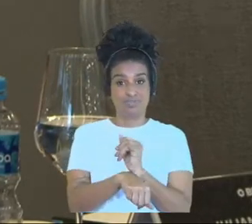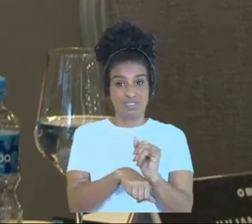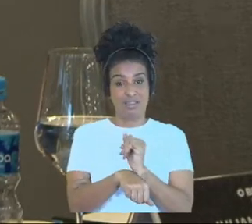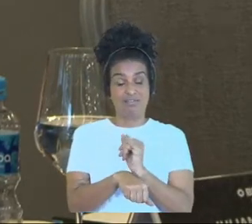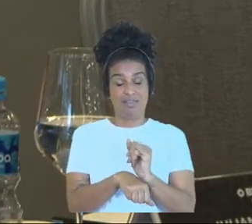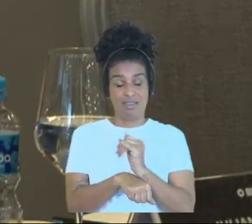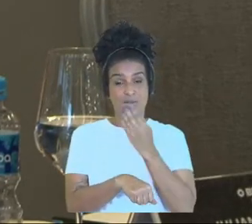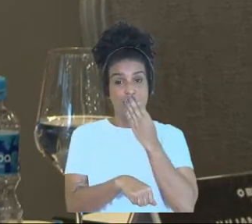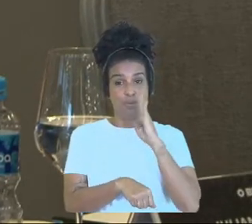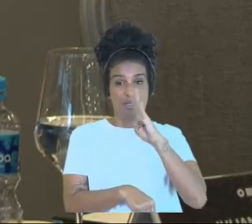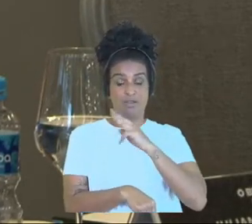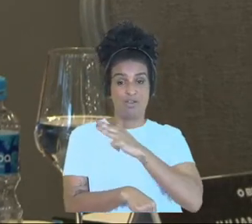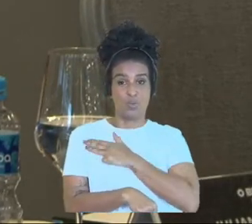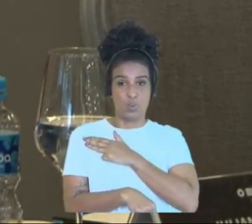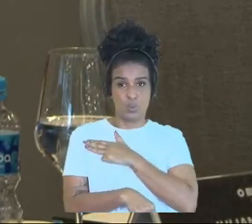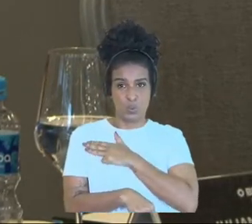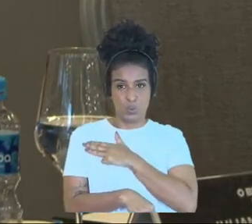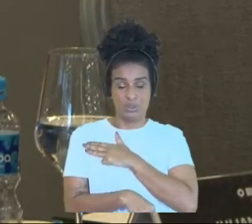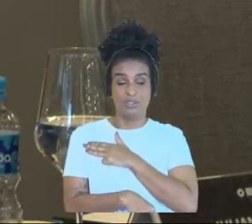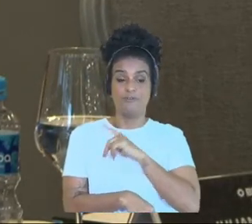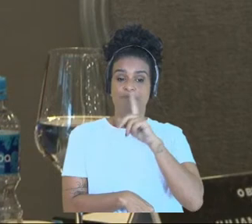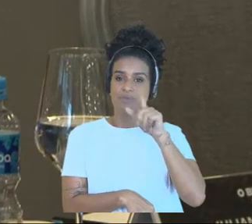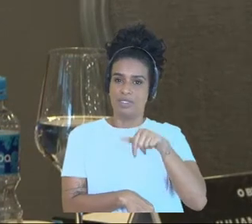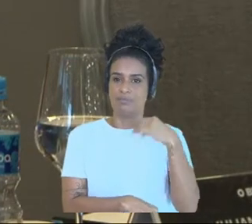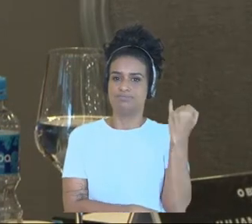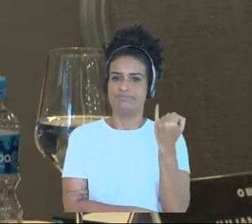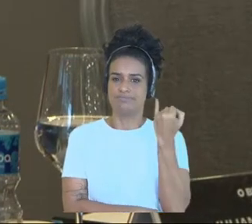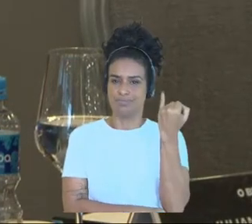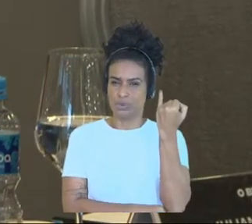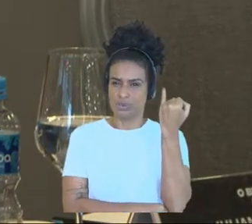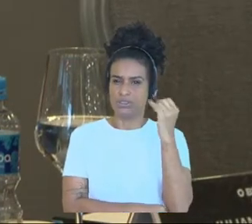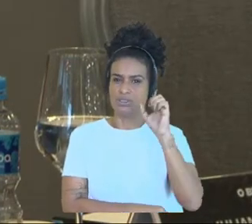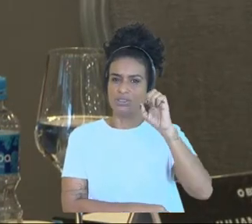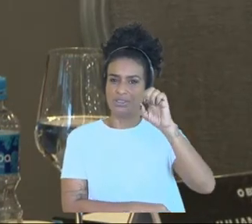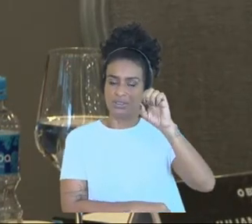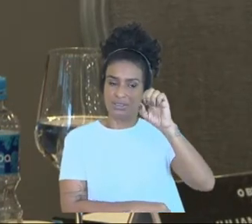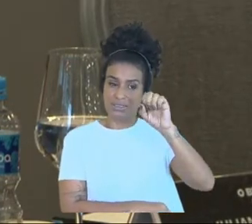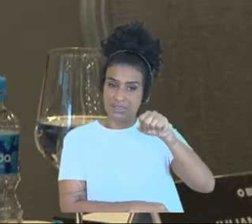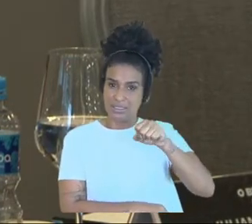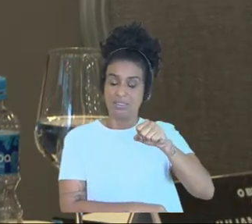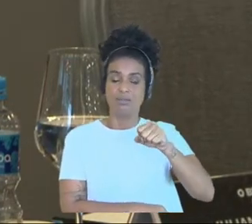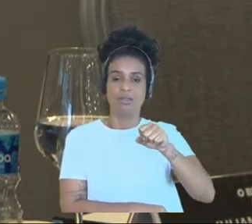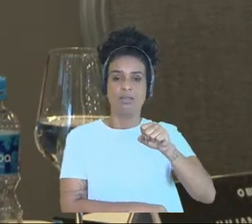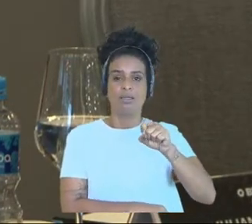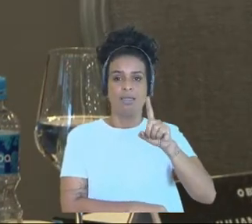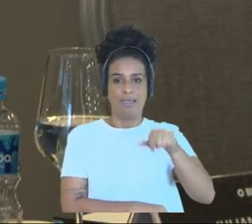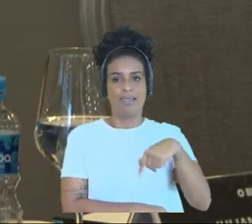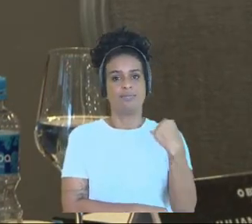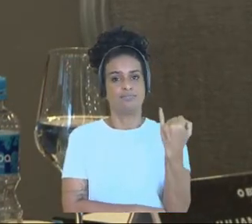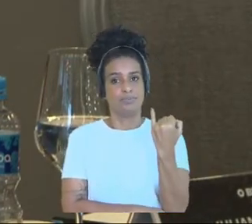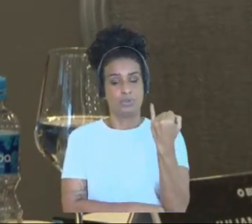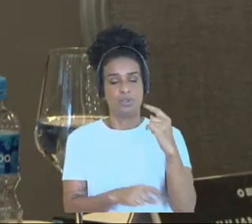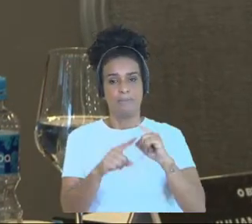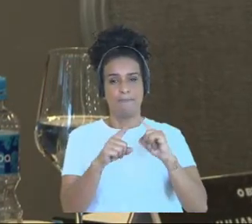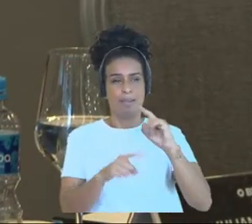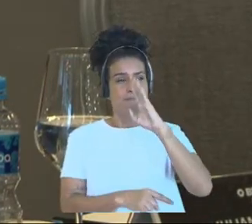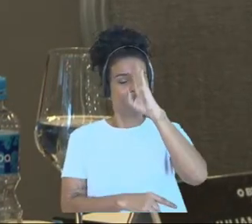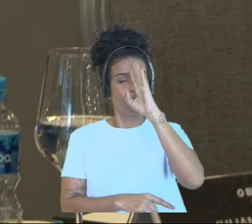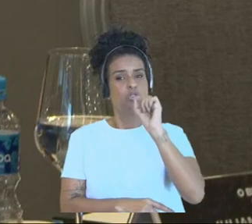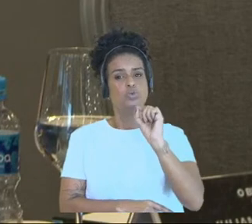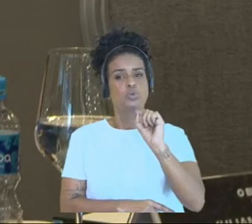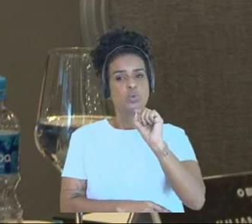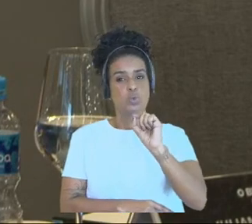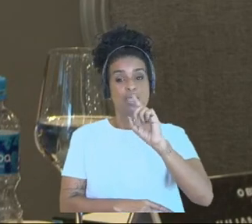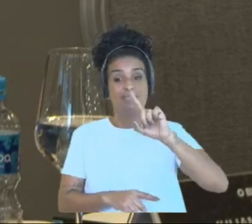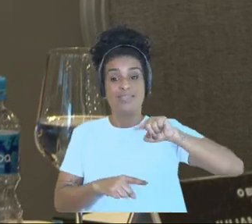tamanho do waiver, ele vai ser relevante. Eu falei que a questão não era muito do tamanho, ele é relevante, mas, principalmente, o que a gente vai